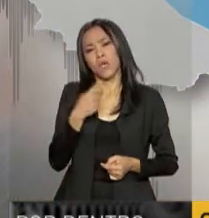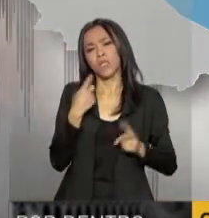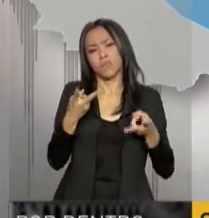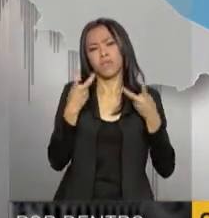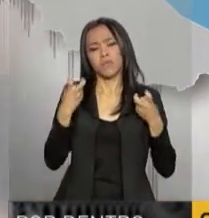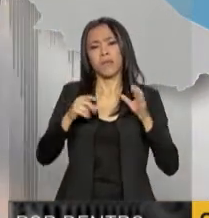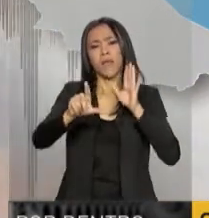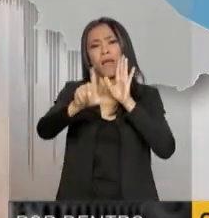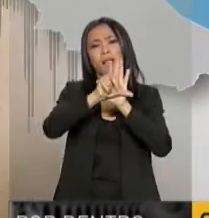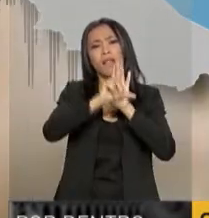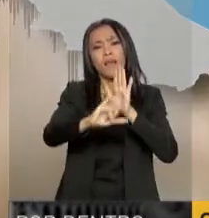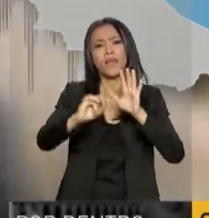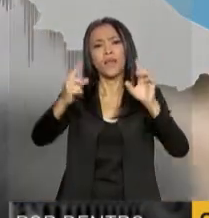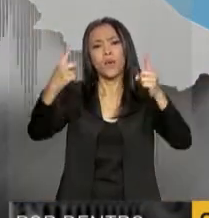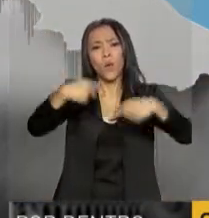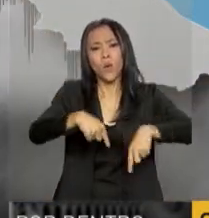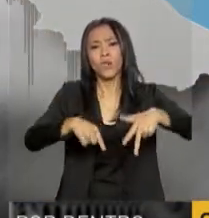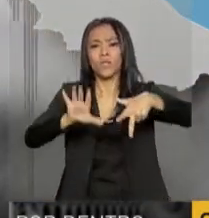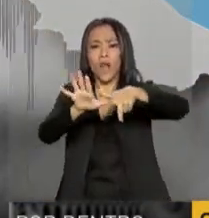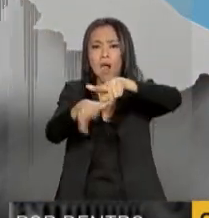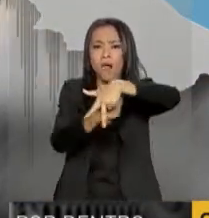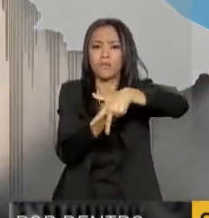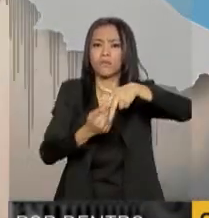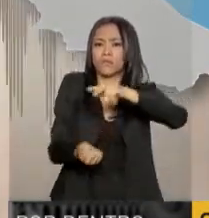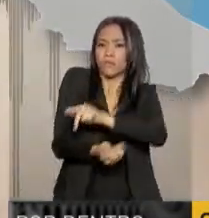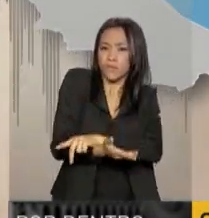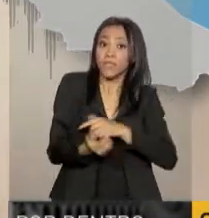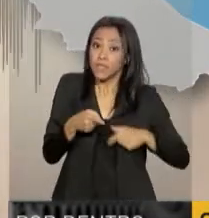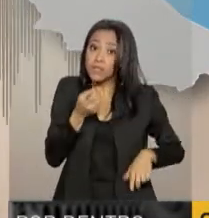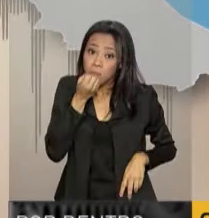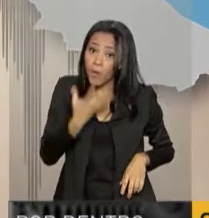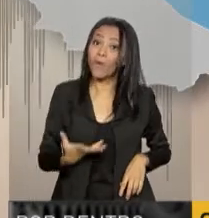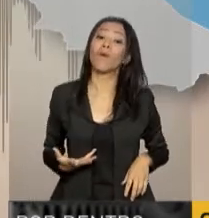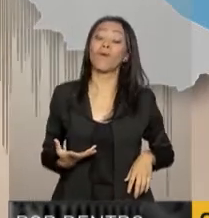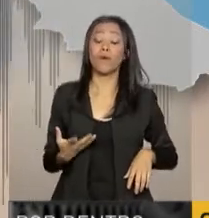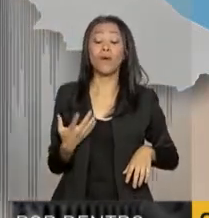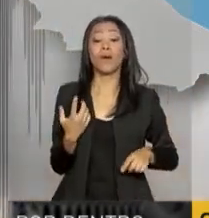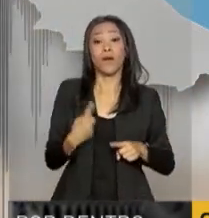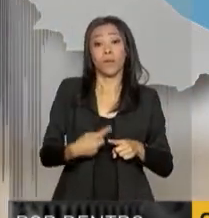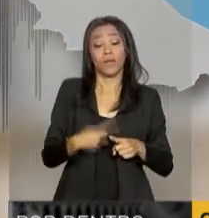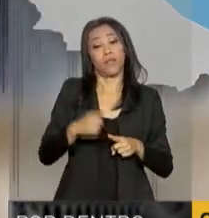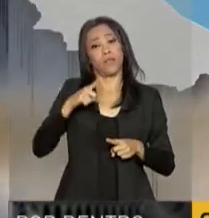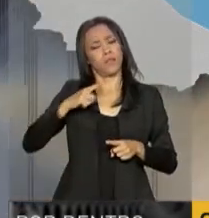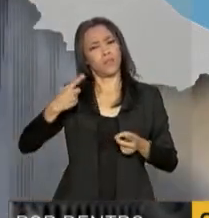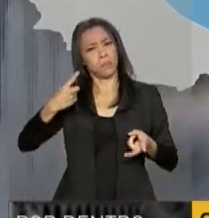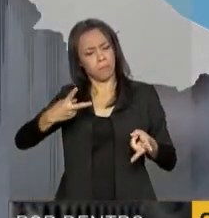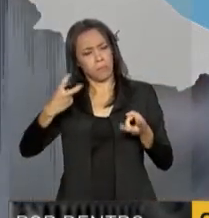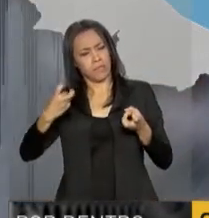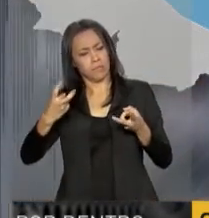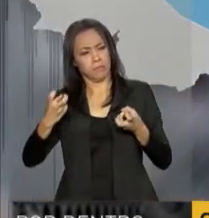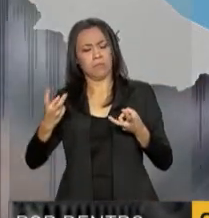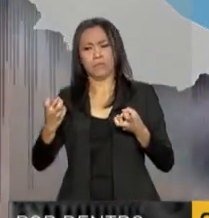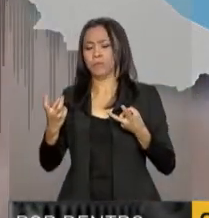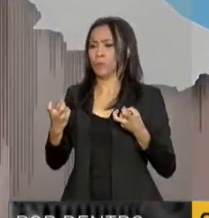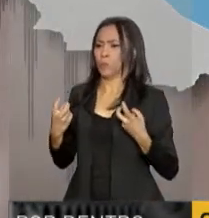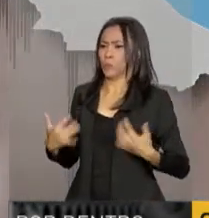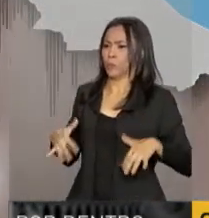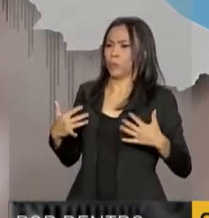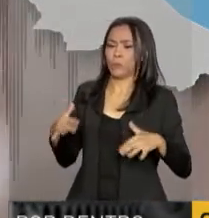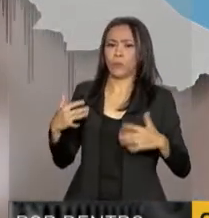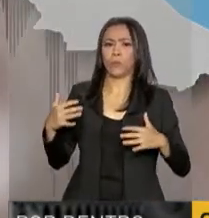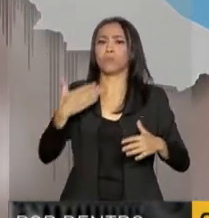que nasceu no brasil isso tudo é muito bom porque nós temos percebido aí os anseios da sociedade